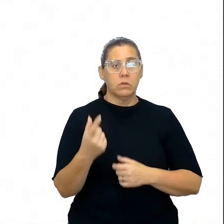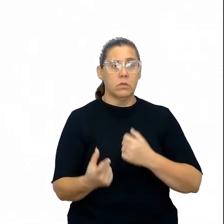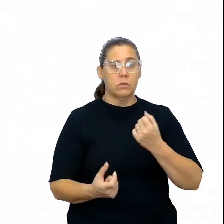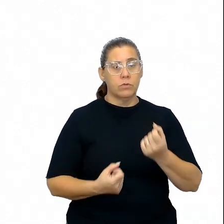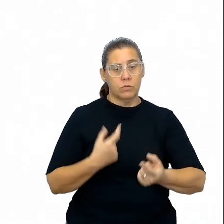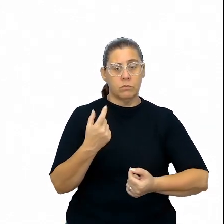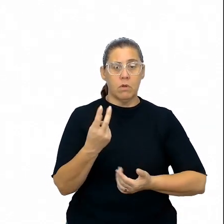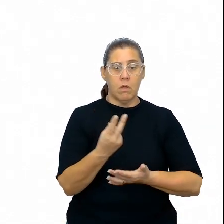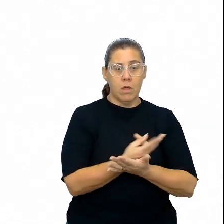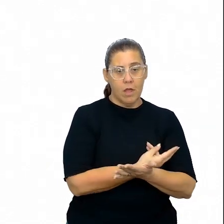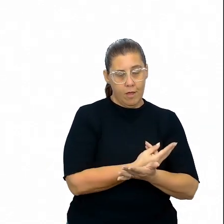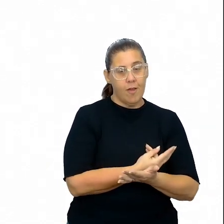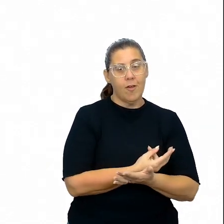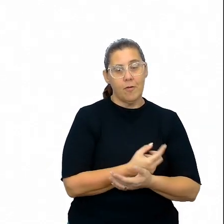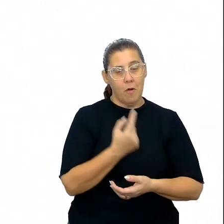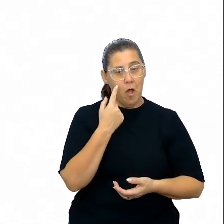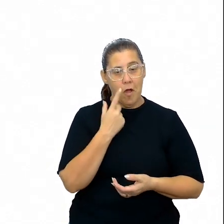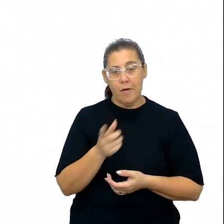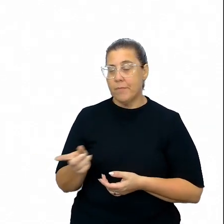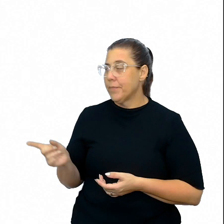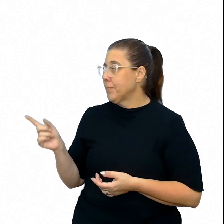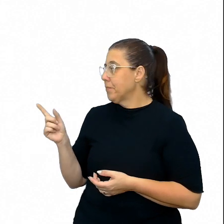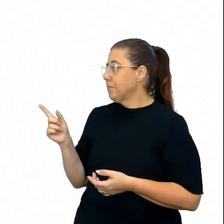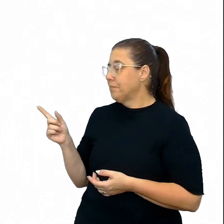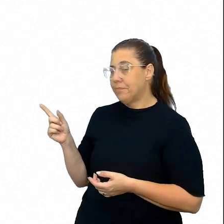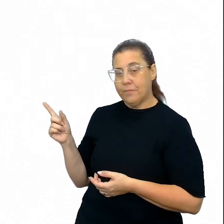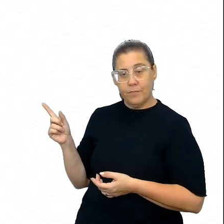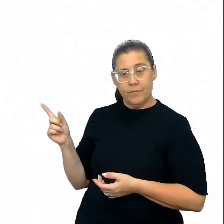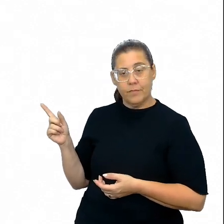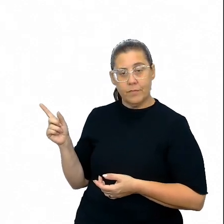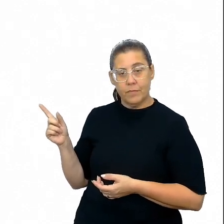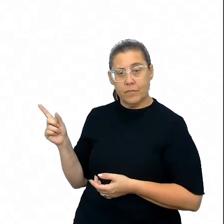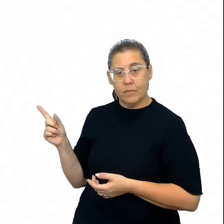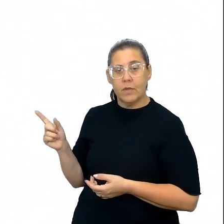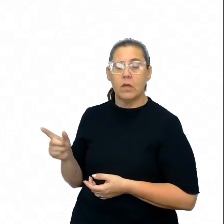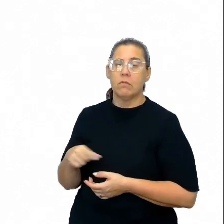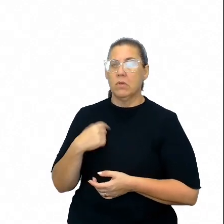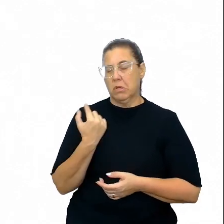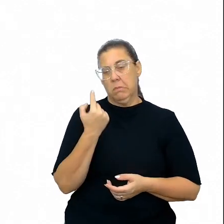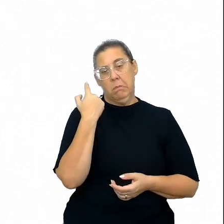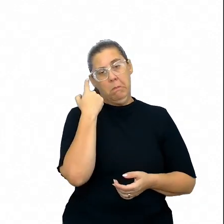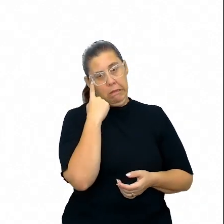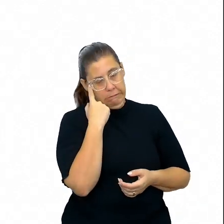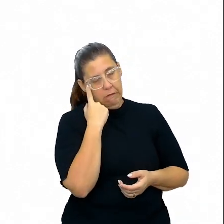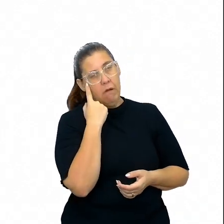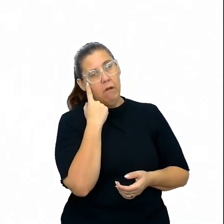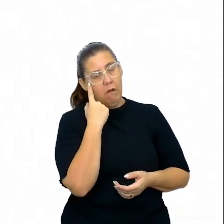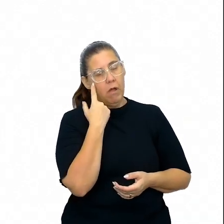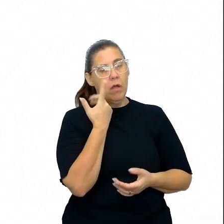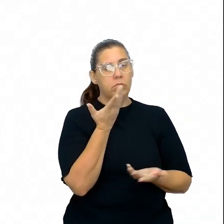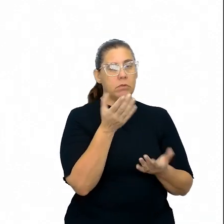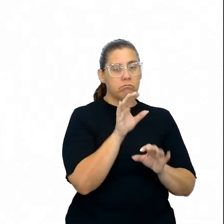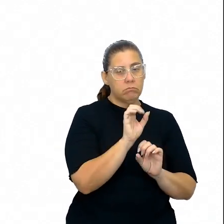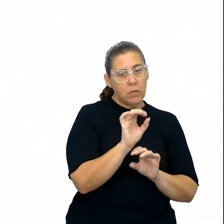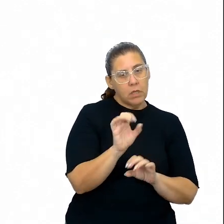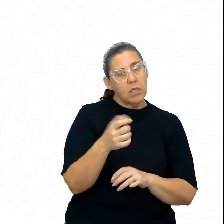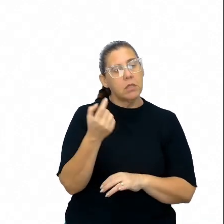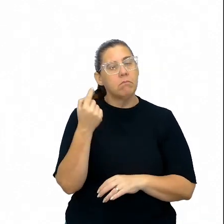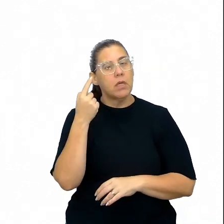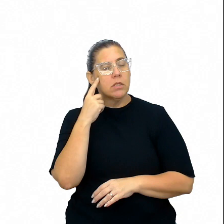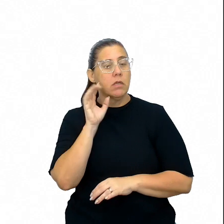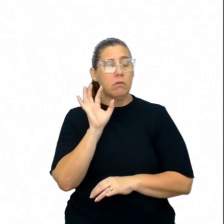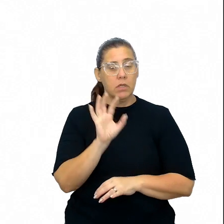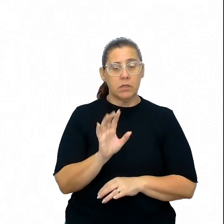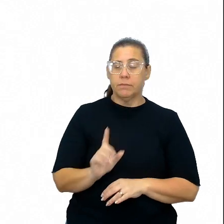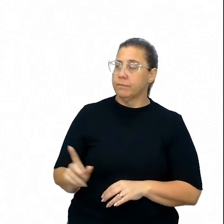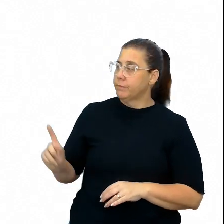exemplos de erros que é esperado. Olha que legal, né? Foi alguma coisa que a gente pensou, a gente estava trabalhando e pensando nisso, né? Então, primeiro